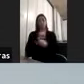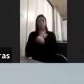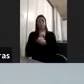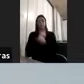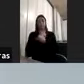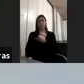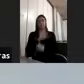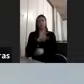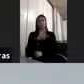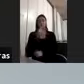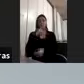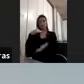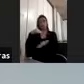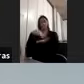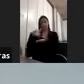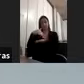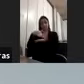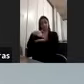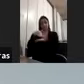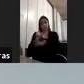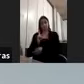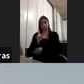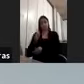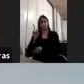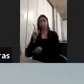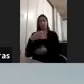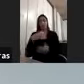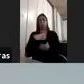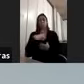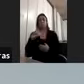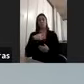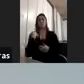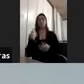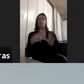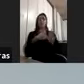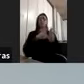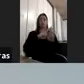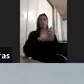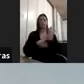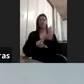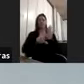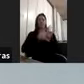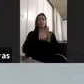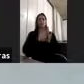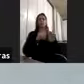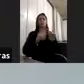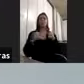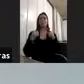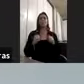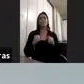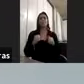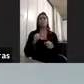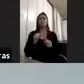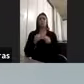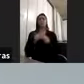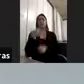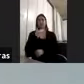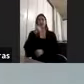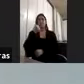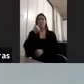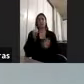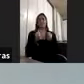da Fazenda para ver que medidas que nós podemos tomar, junto ao Ministério Público do Trabalho, junto ao Ministério Público Estadual